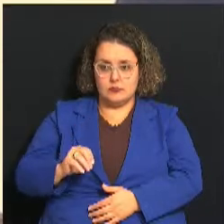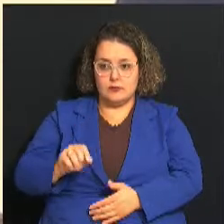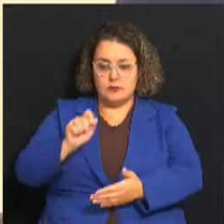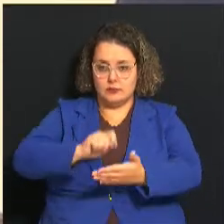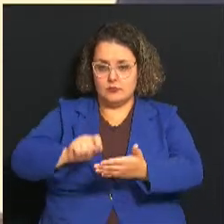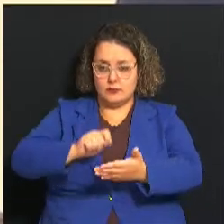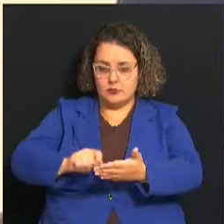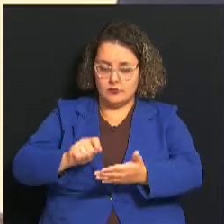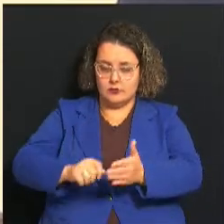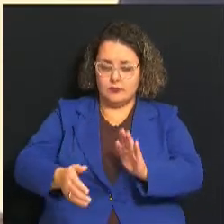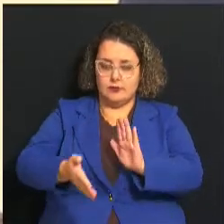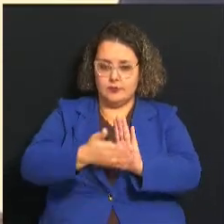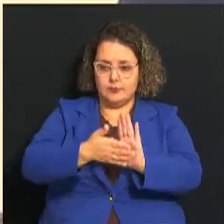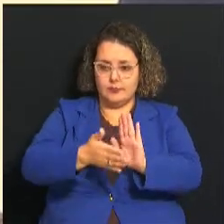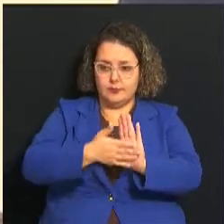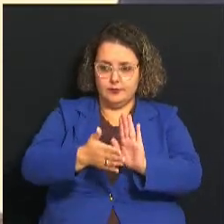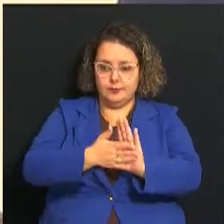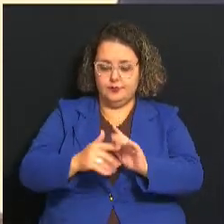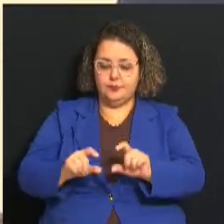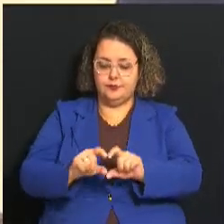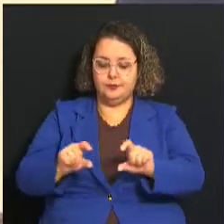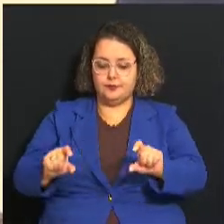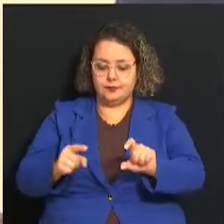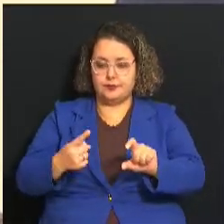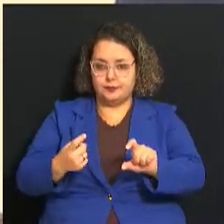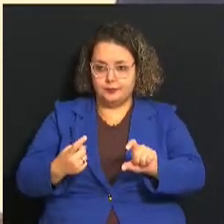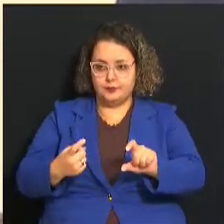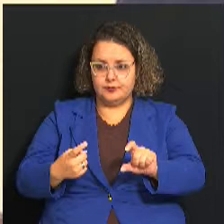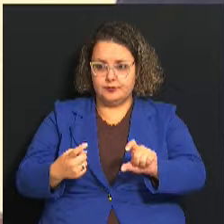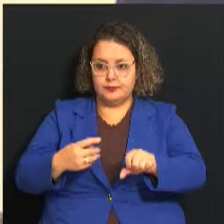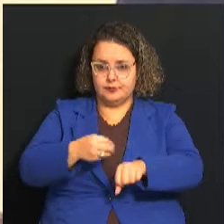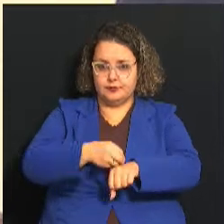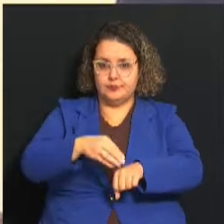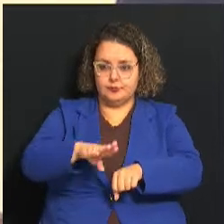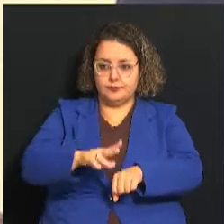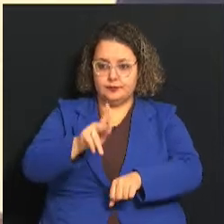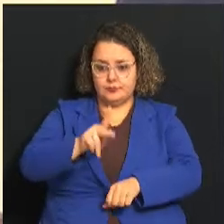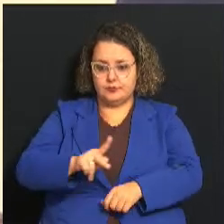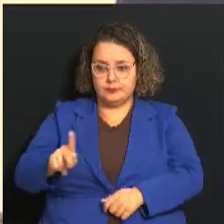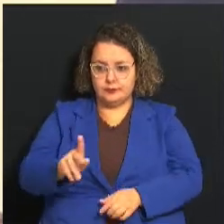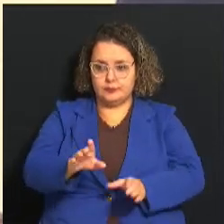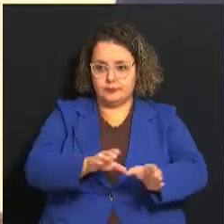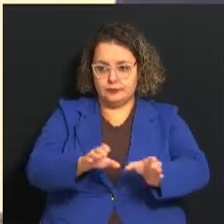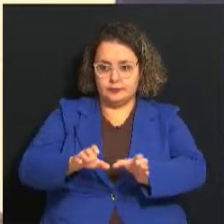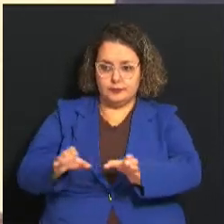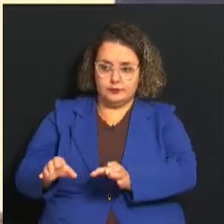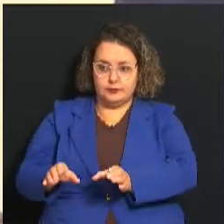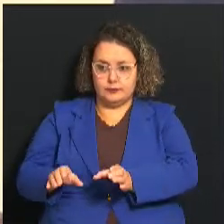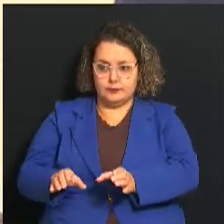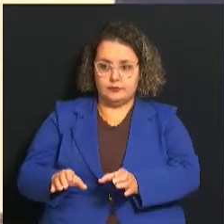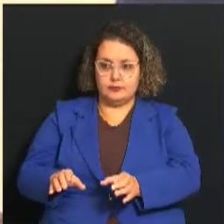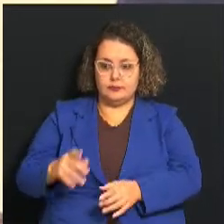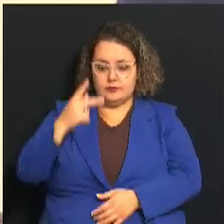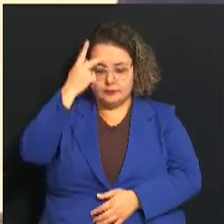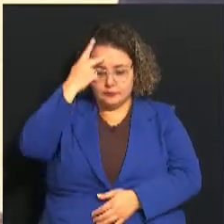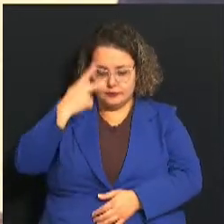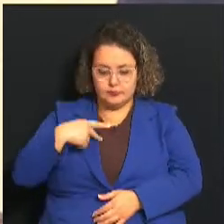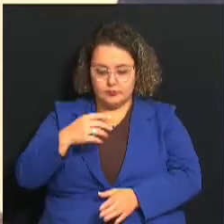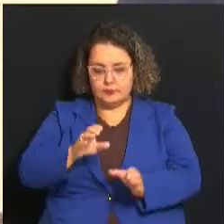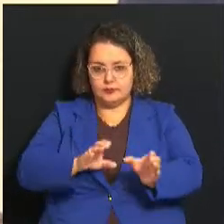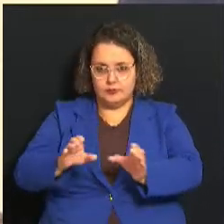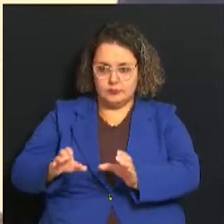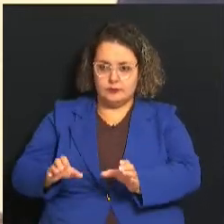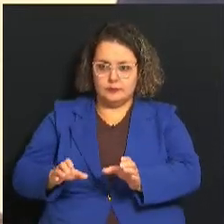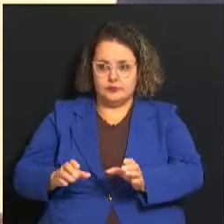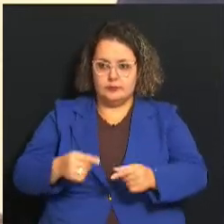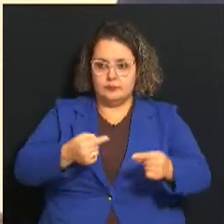proposta. No parágrafo único, a indicação do vice-coordenador pelo coordenador e a discussão e aprovação do